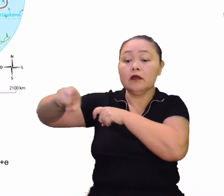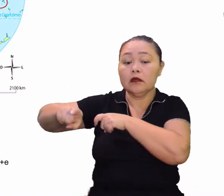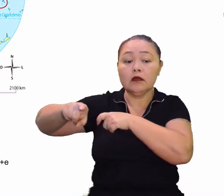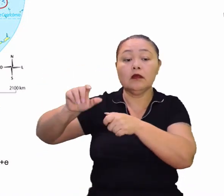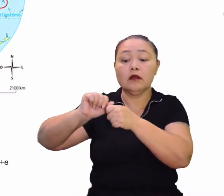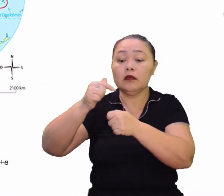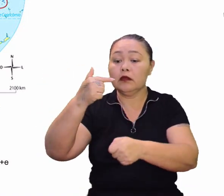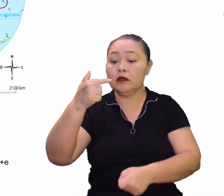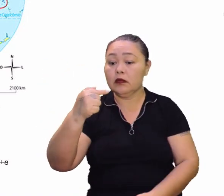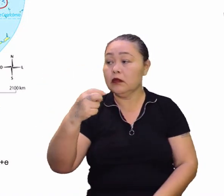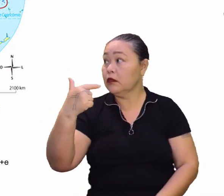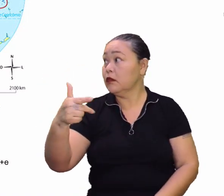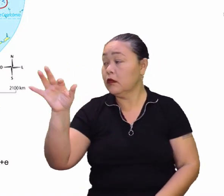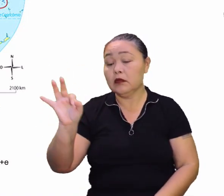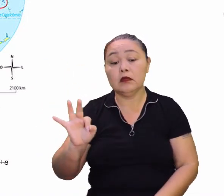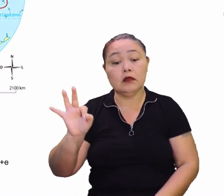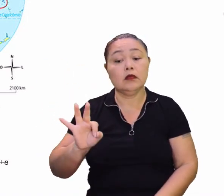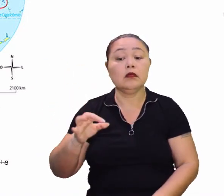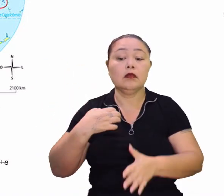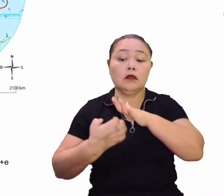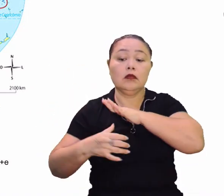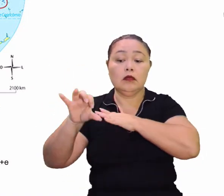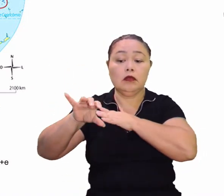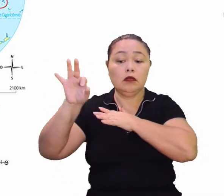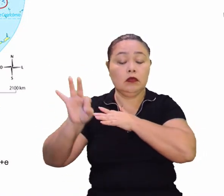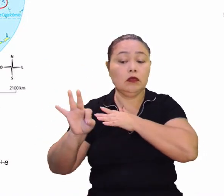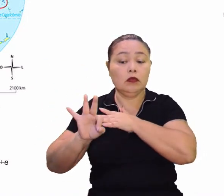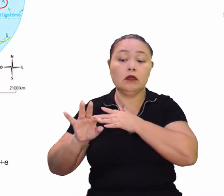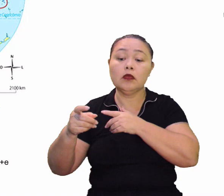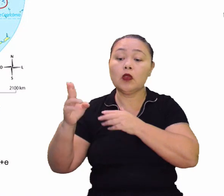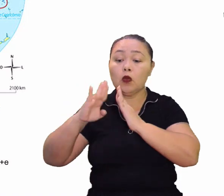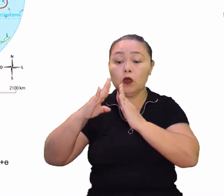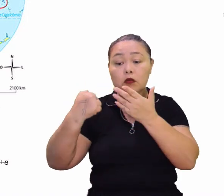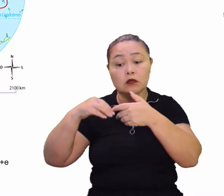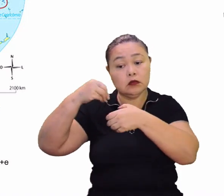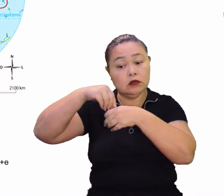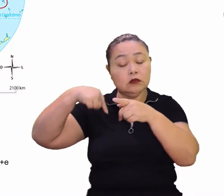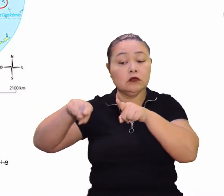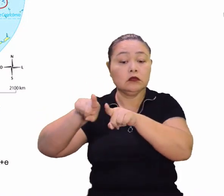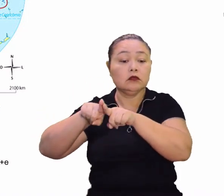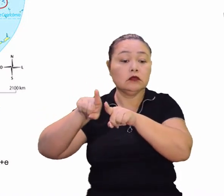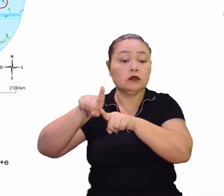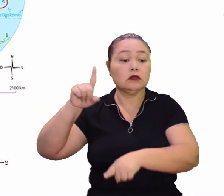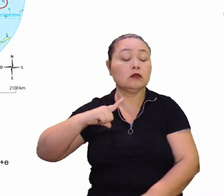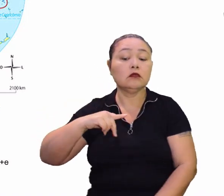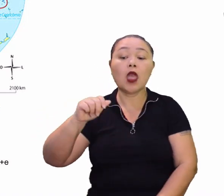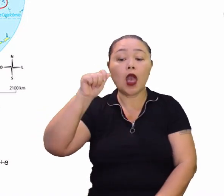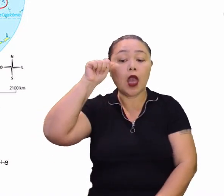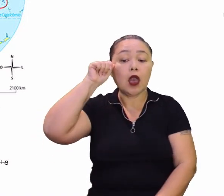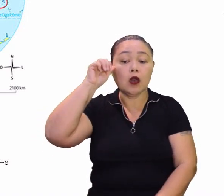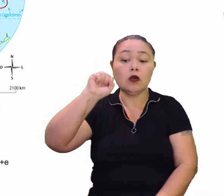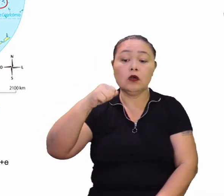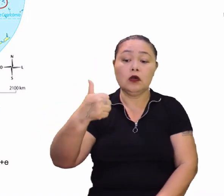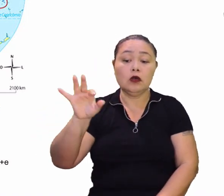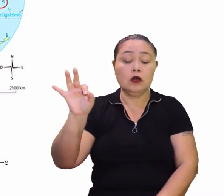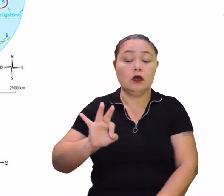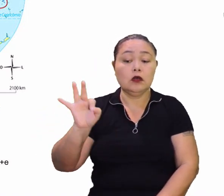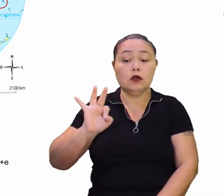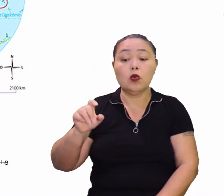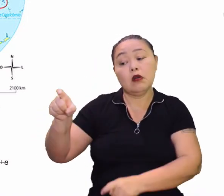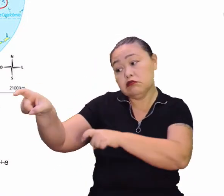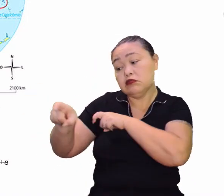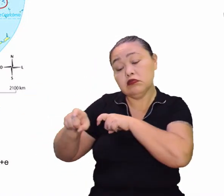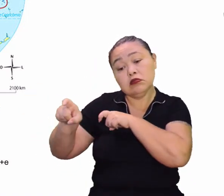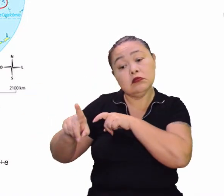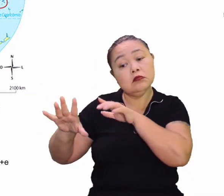Agricultura, 72%. Indústria, 9%. E uso doméstico, 10%. A Ásia, professor Jorge. 81% é